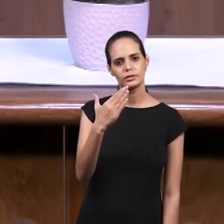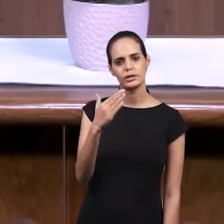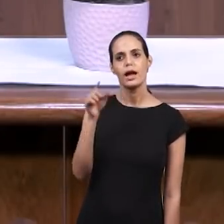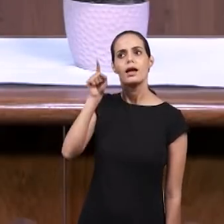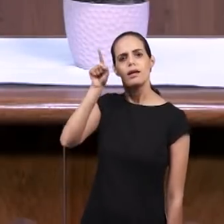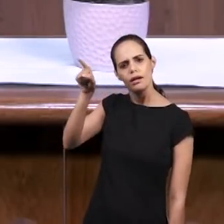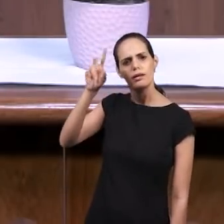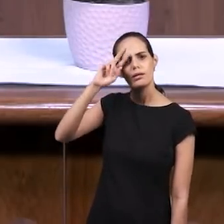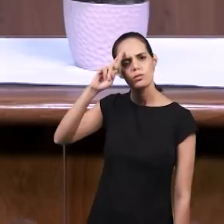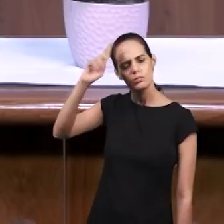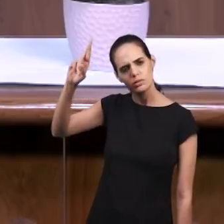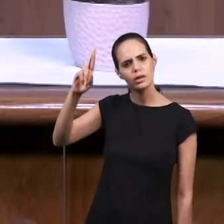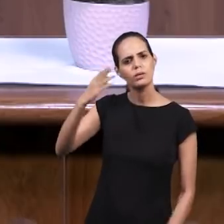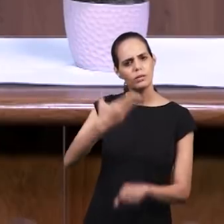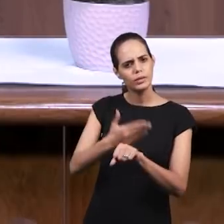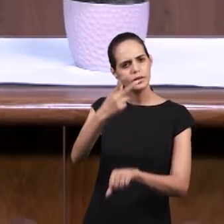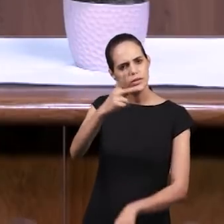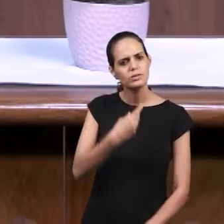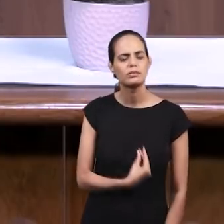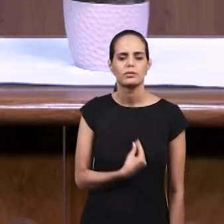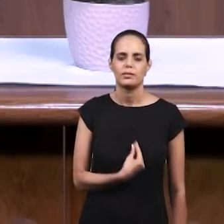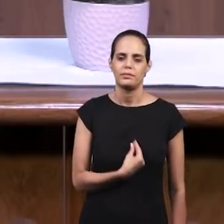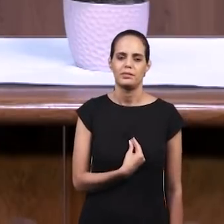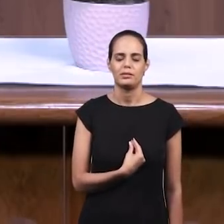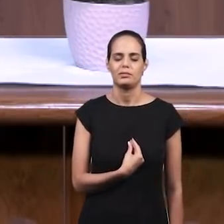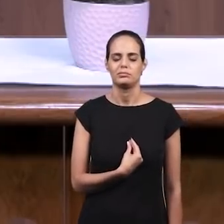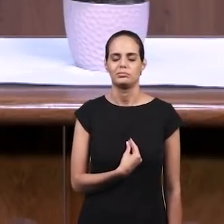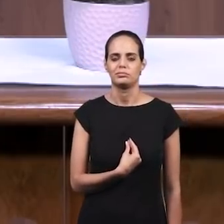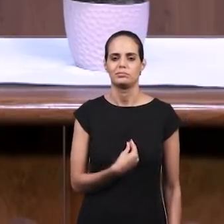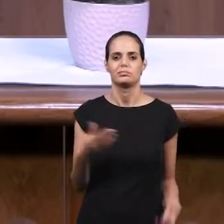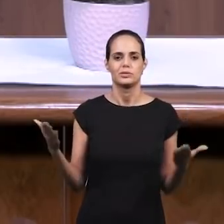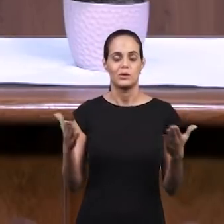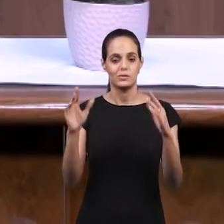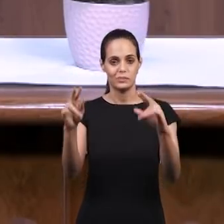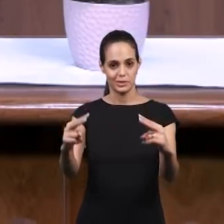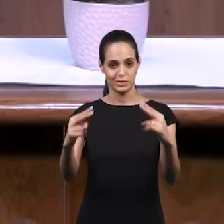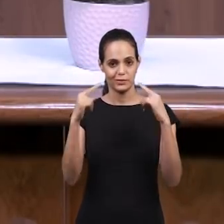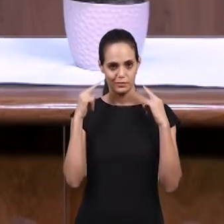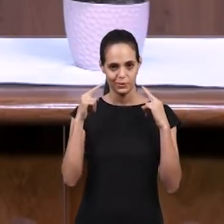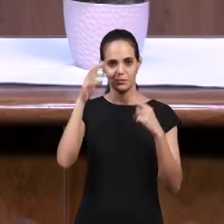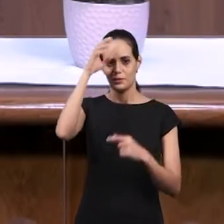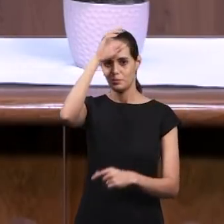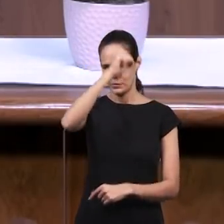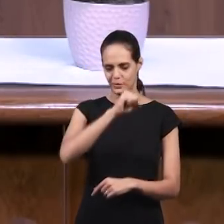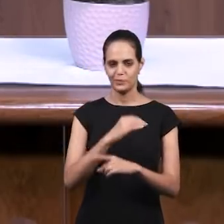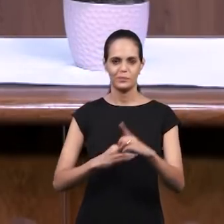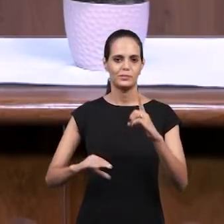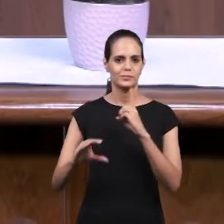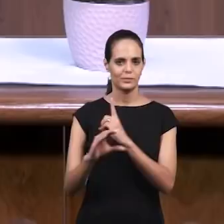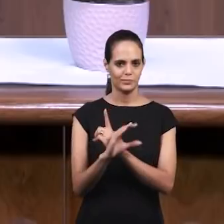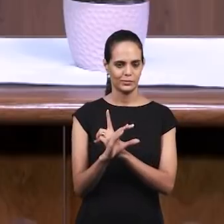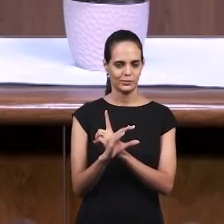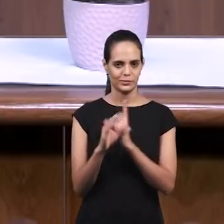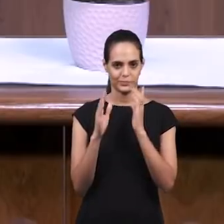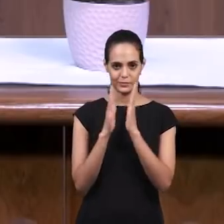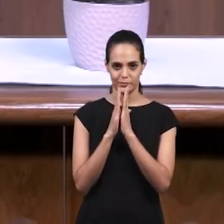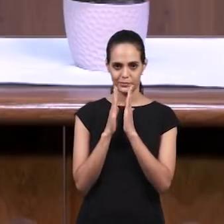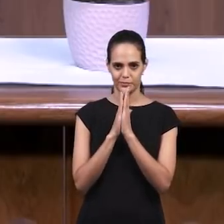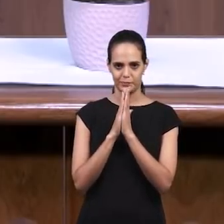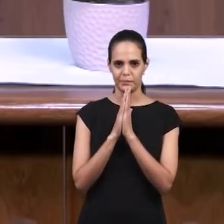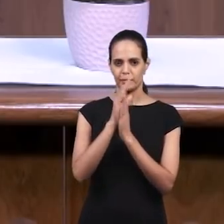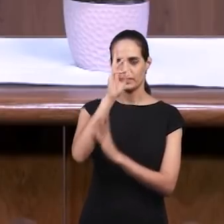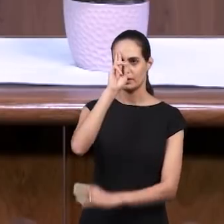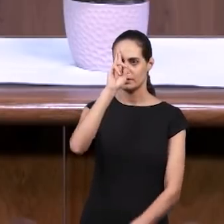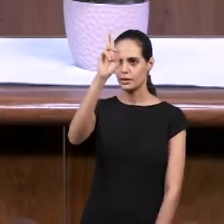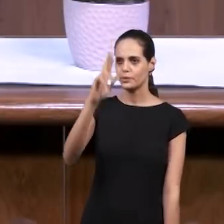aplique, o Senhor, aplique à sua vida aquilo que você ouviu e aprendeu neste culto. Vamos